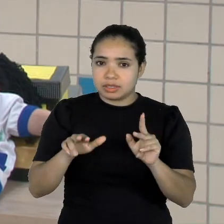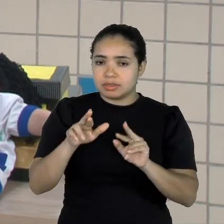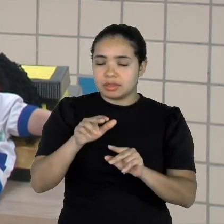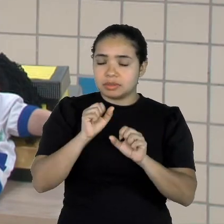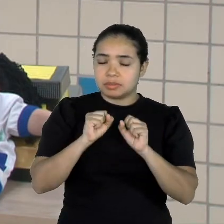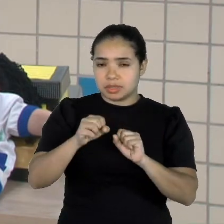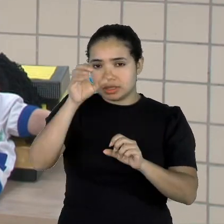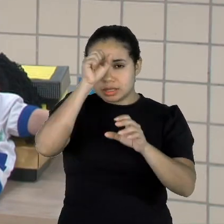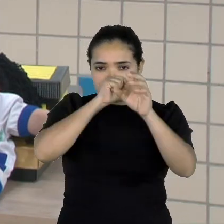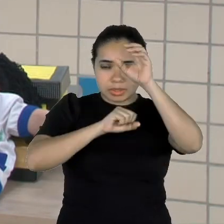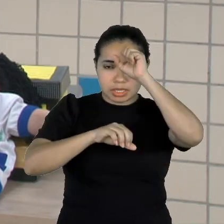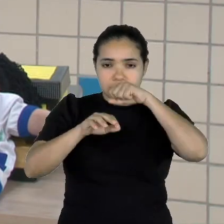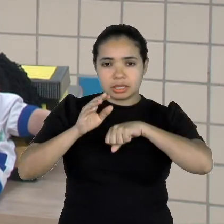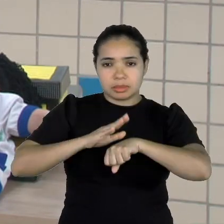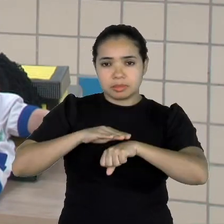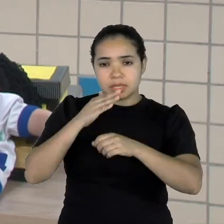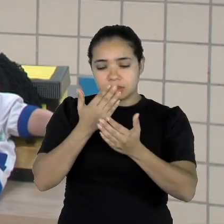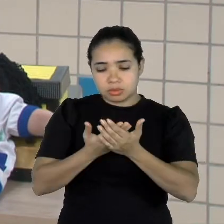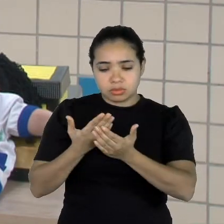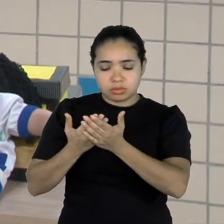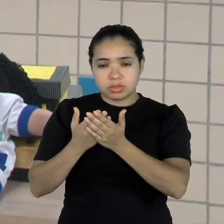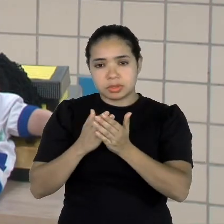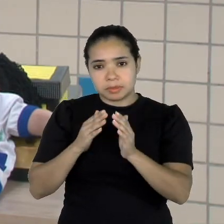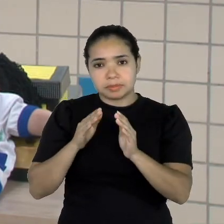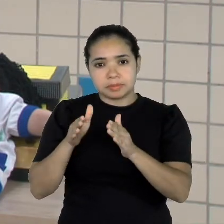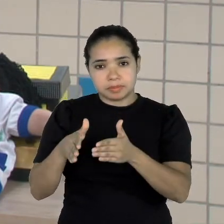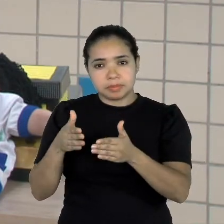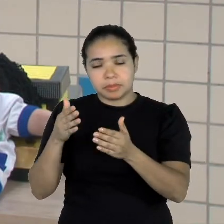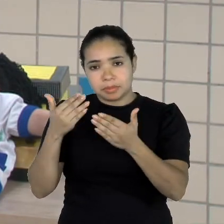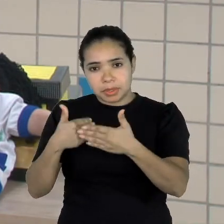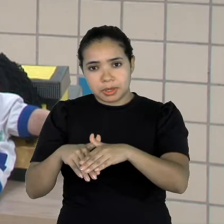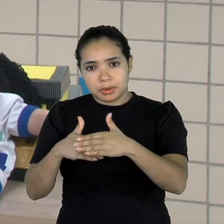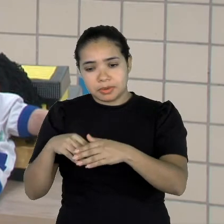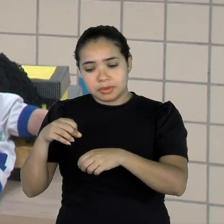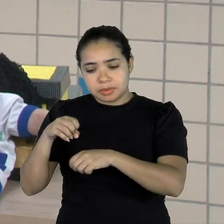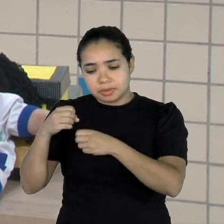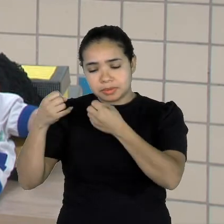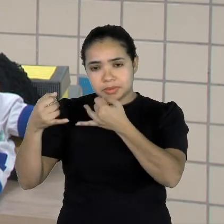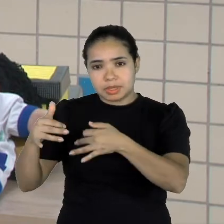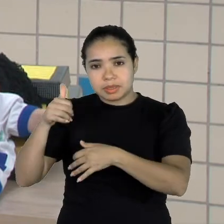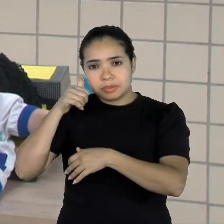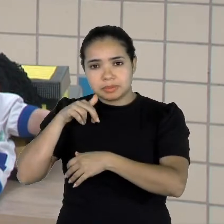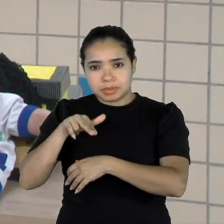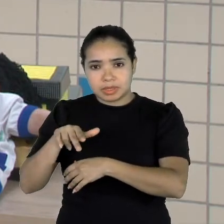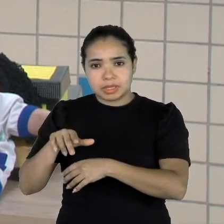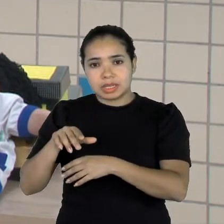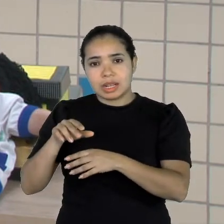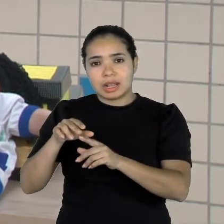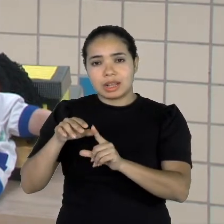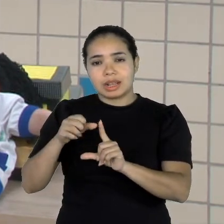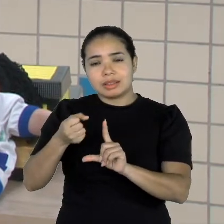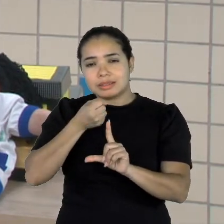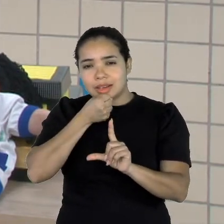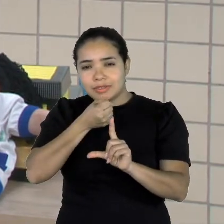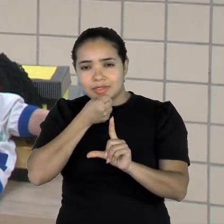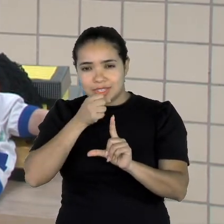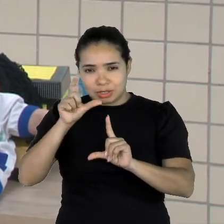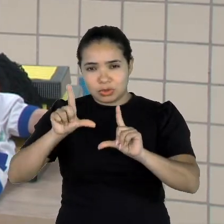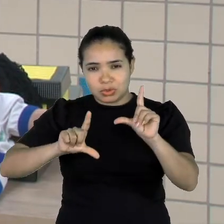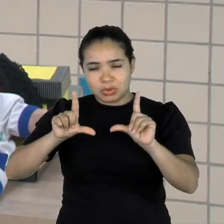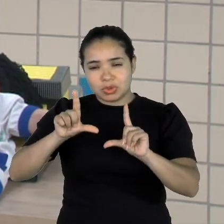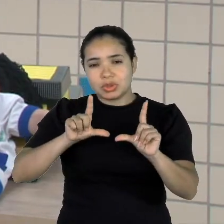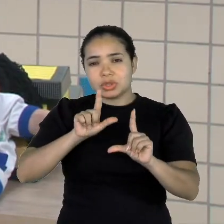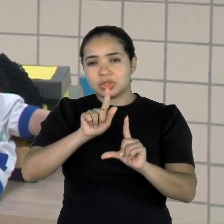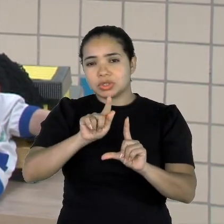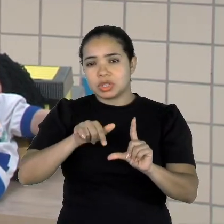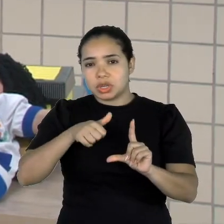aprender mais e estudar para ir bem nas provas, conta a menina em entrevista ao G1. Viu que legal? Esse aqui, ele